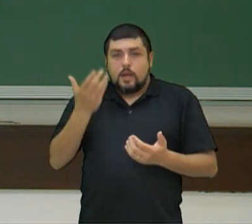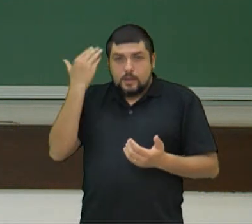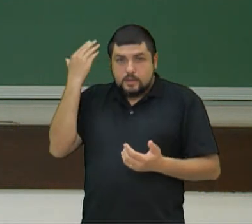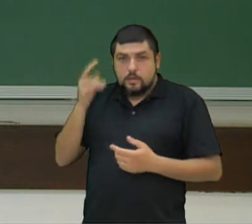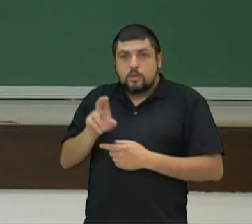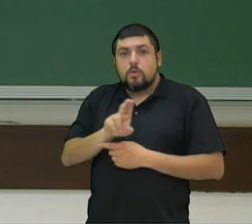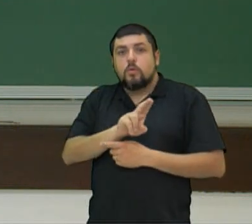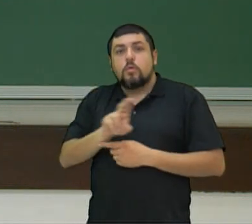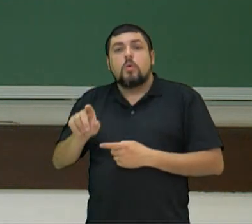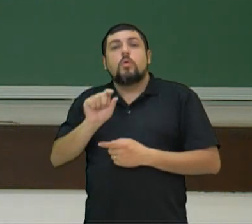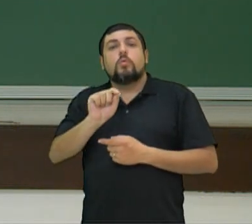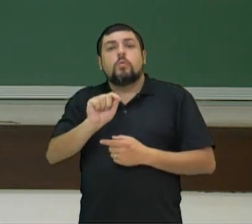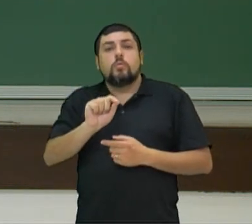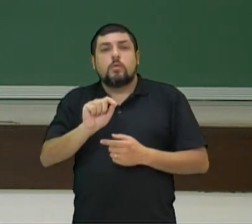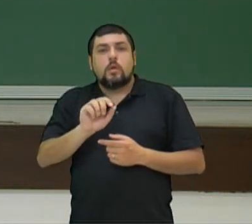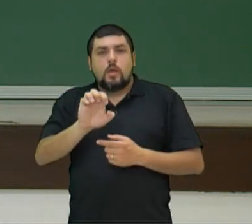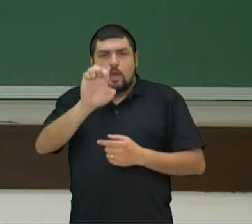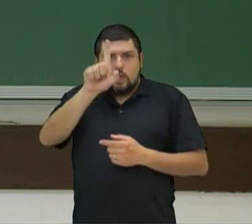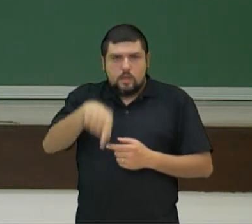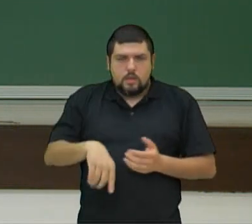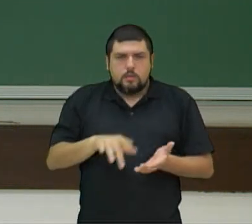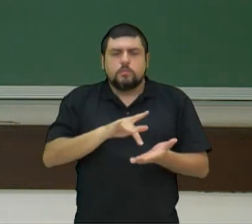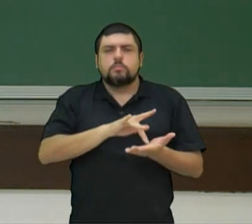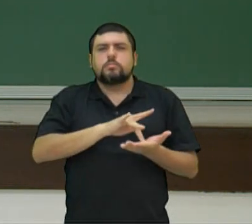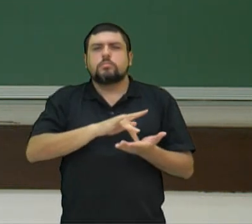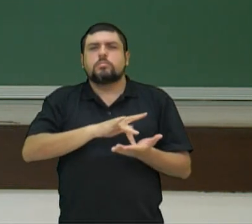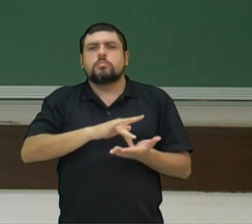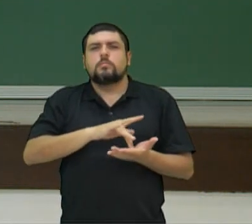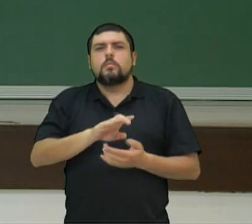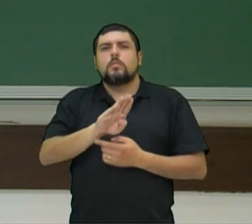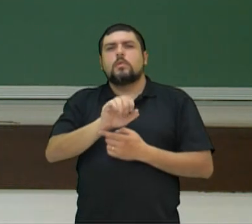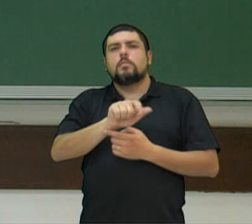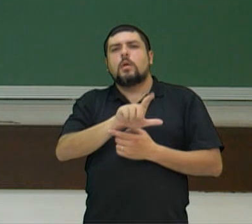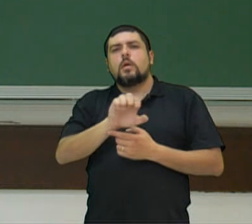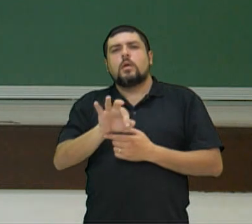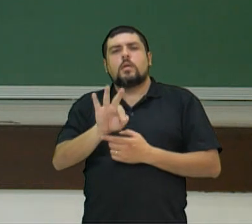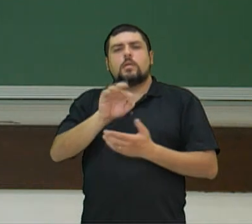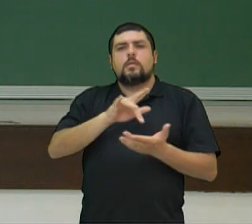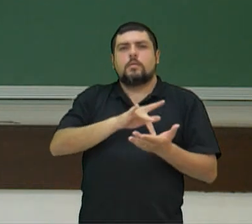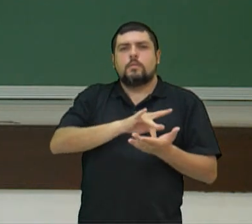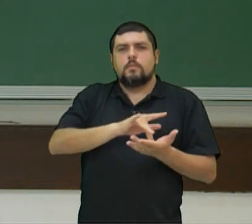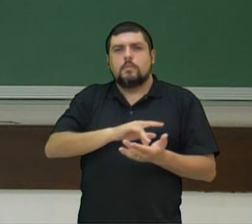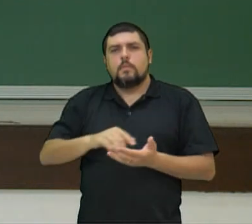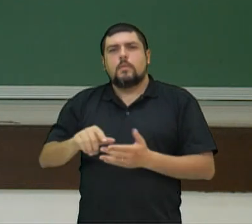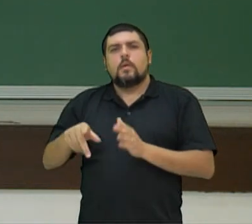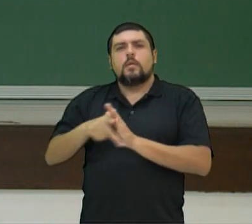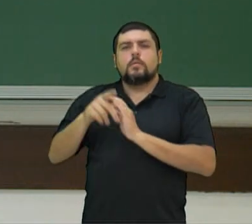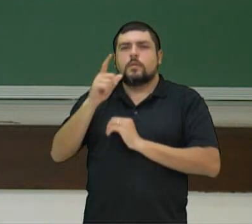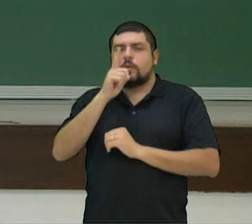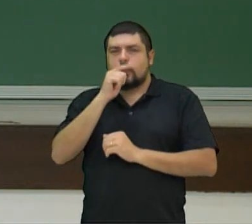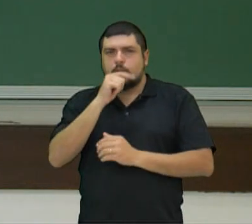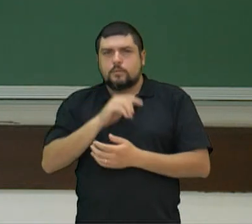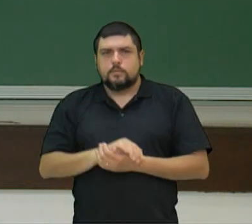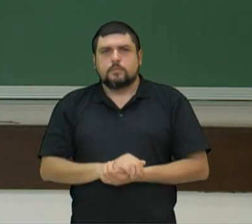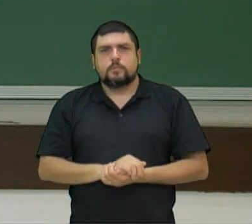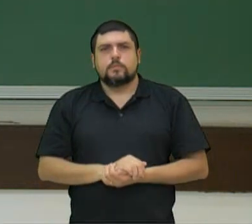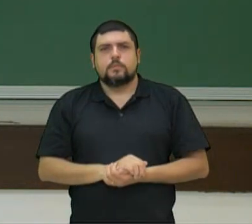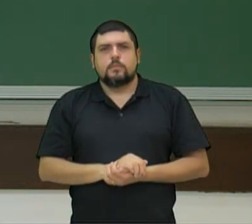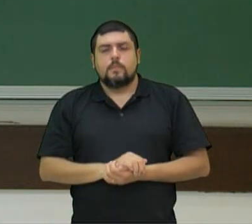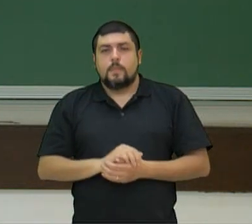um balé aquático, certo? A primeira competição oficial foi disputada